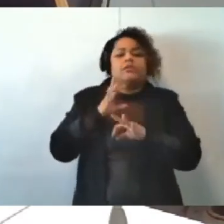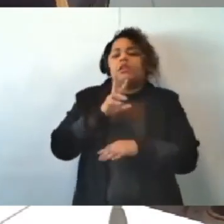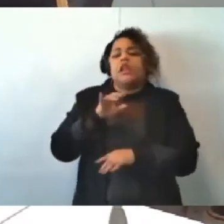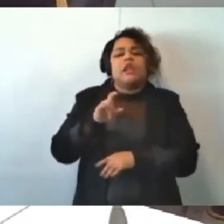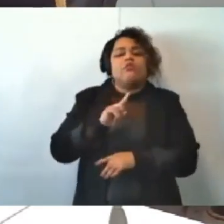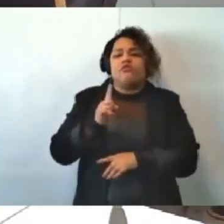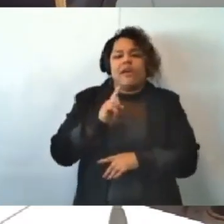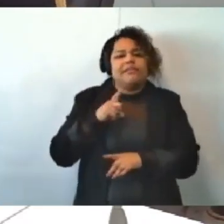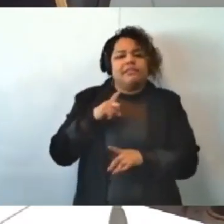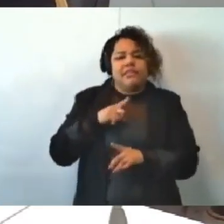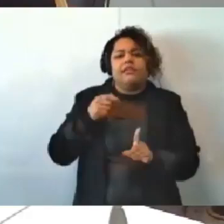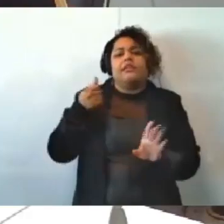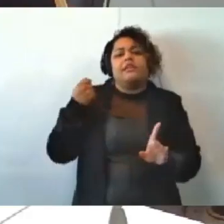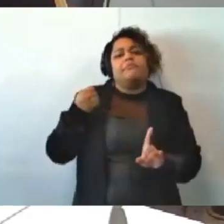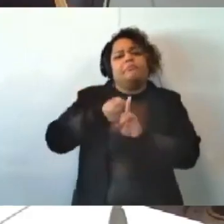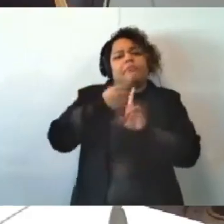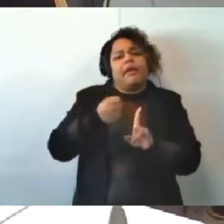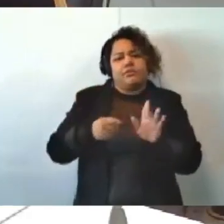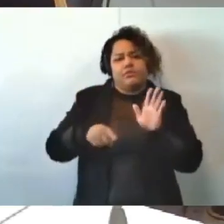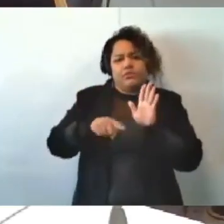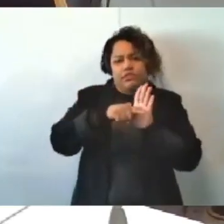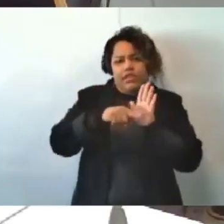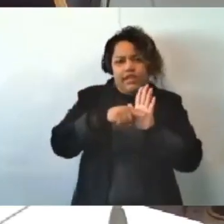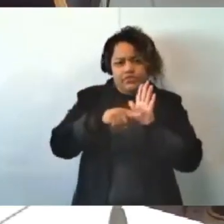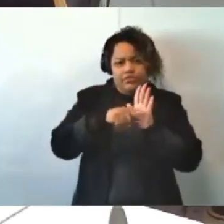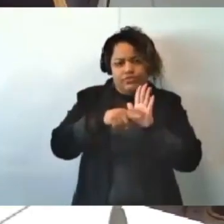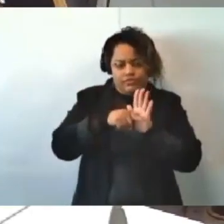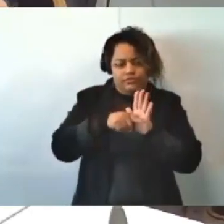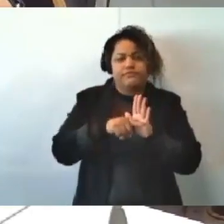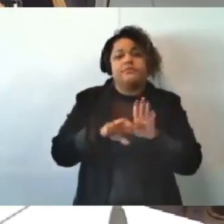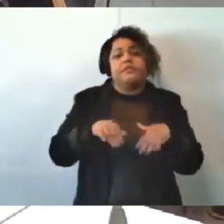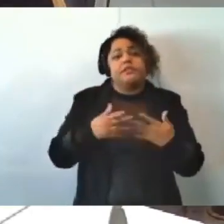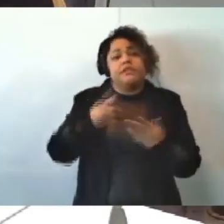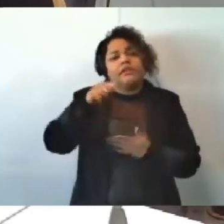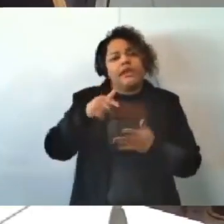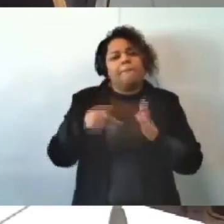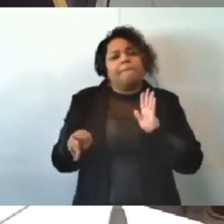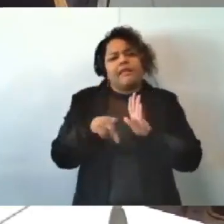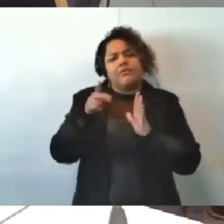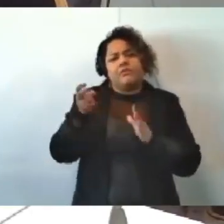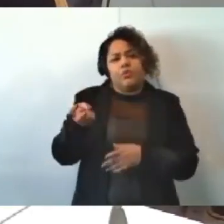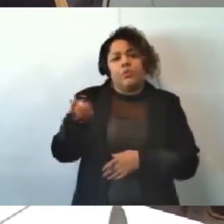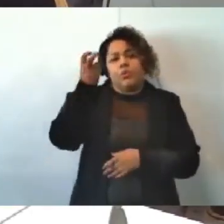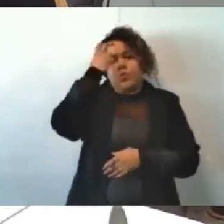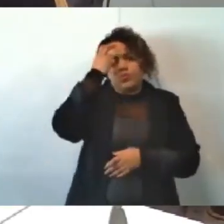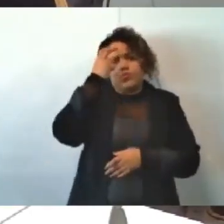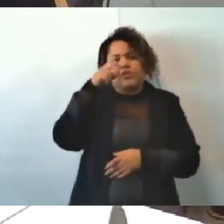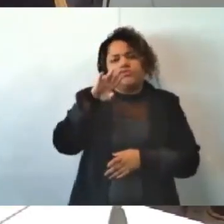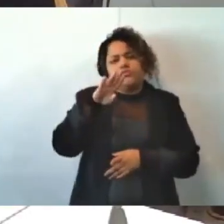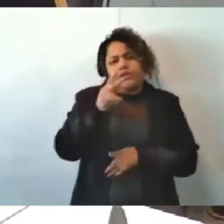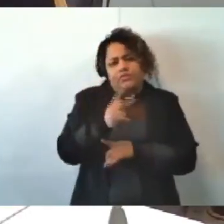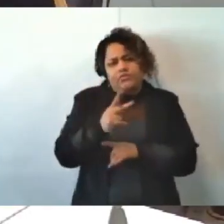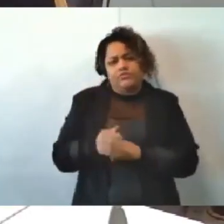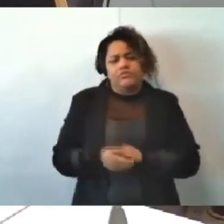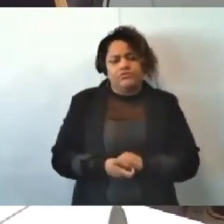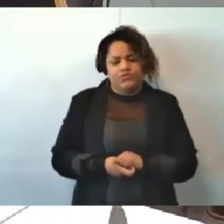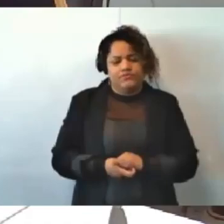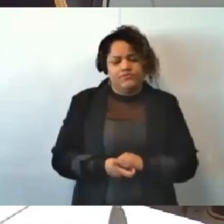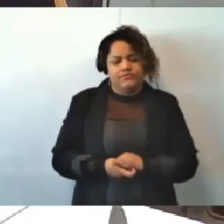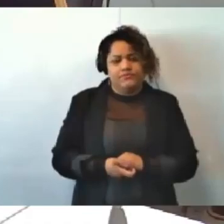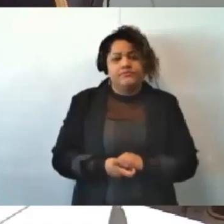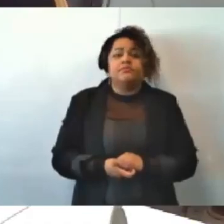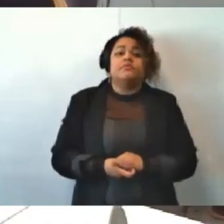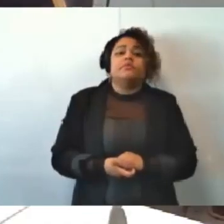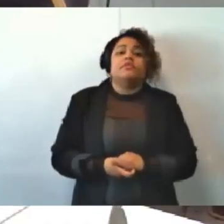visibilidade desses importantes elementos do patrimônio cultural da nossa cidade. A redução do